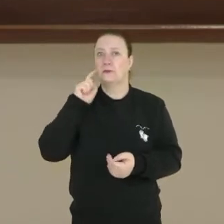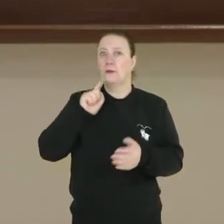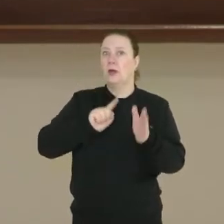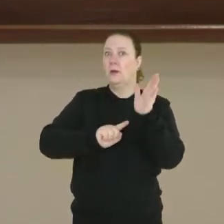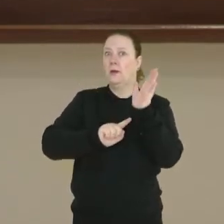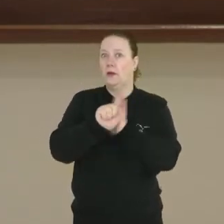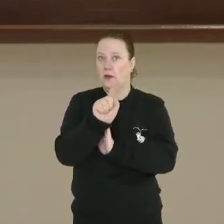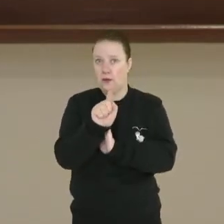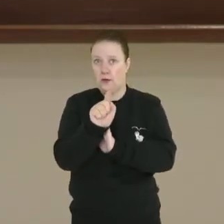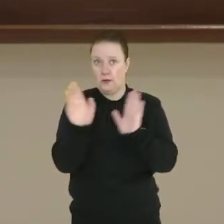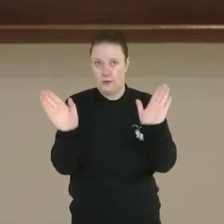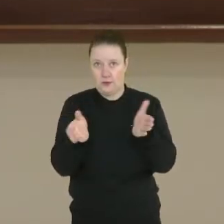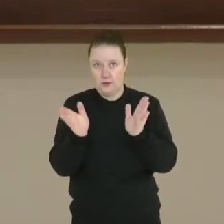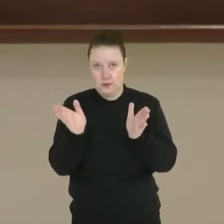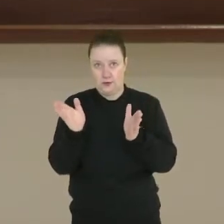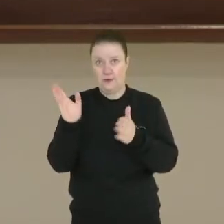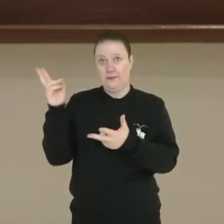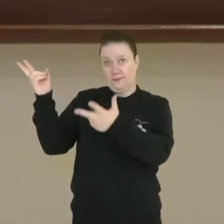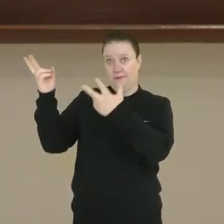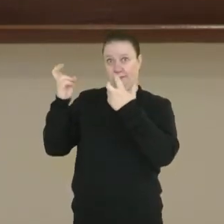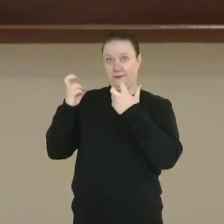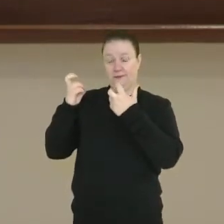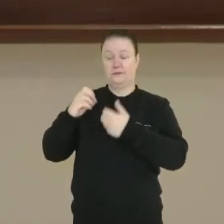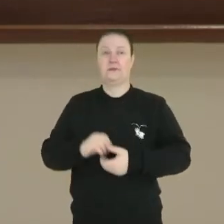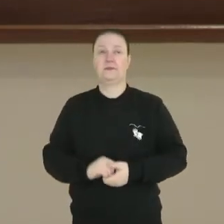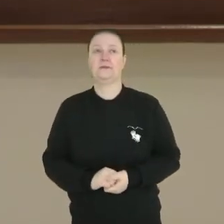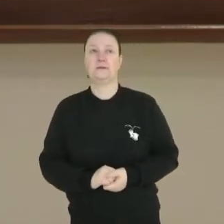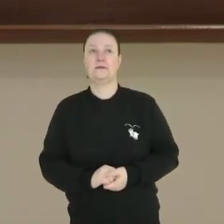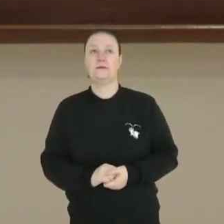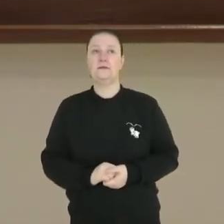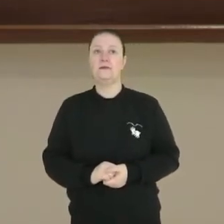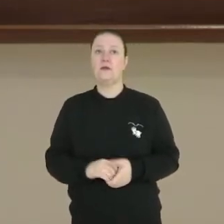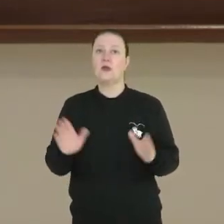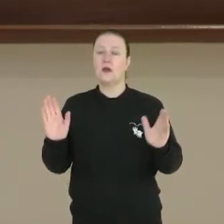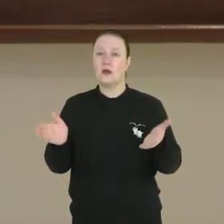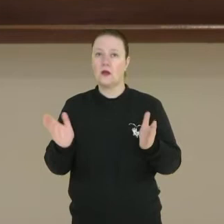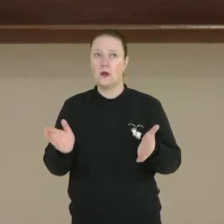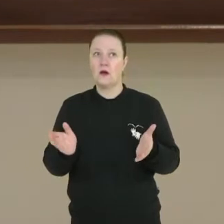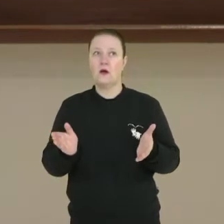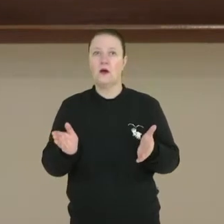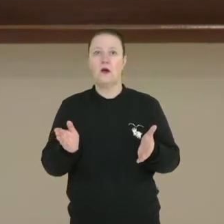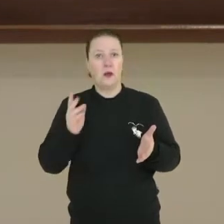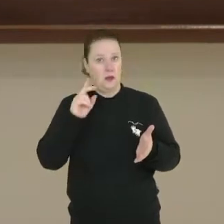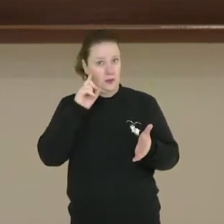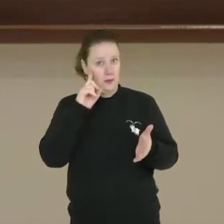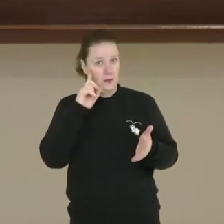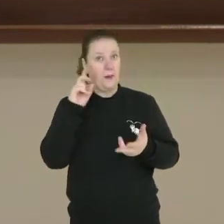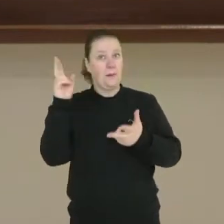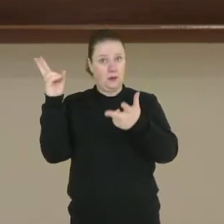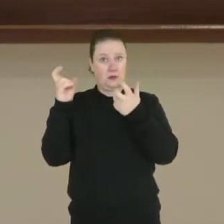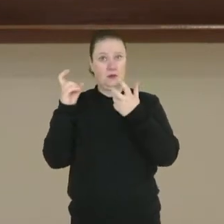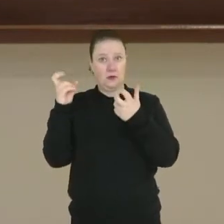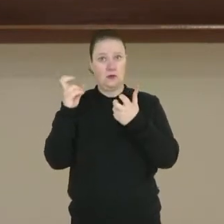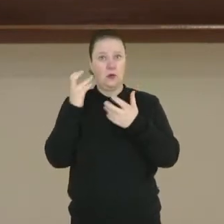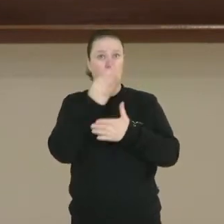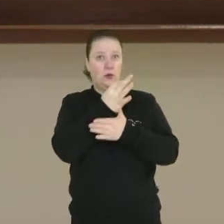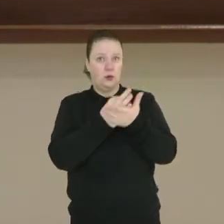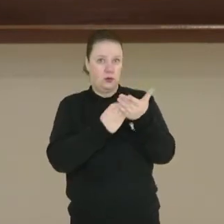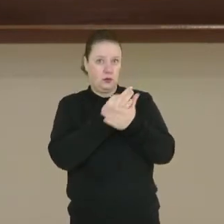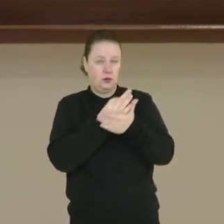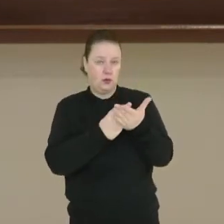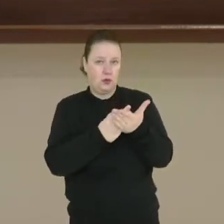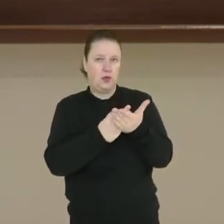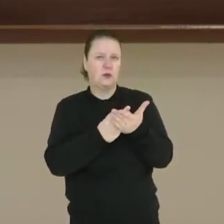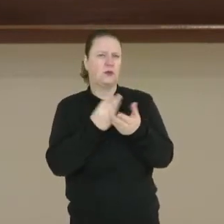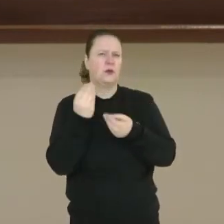do nosso caos. Observe aqui, né? Eu quero que você acompanhe o trecho e nós vamos percebendo aqui como que está estruturada a